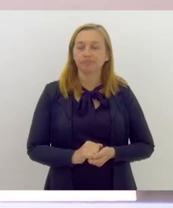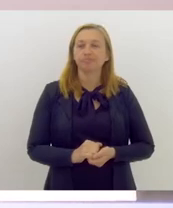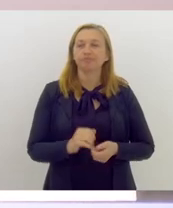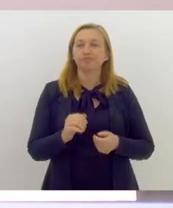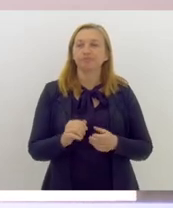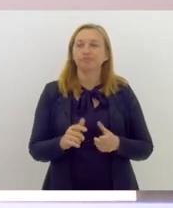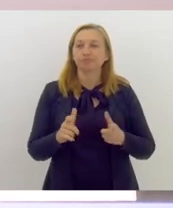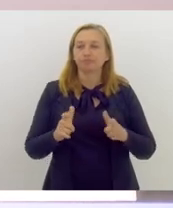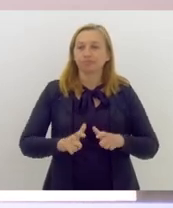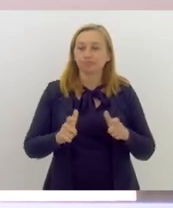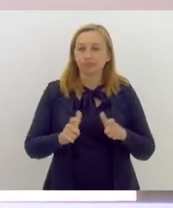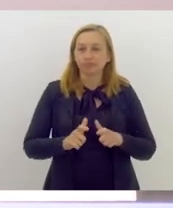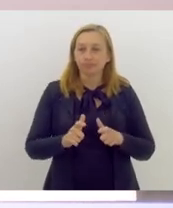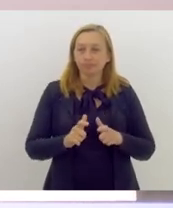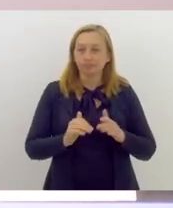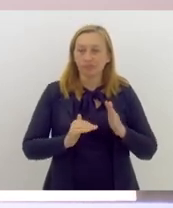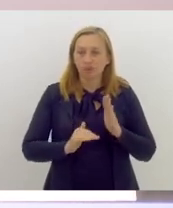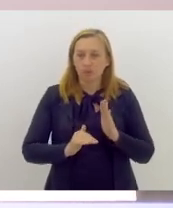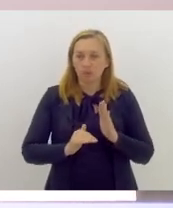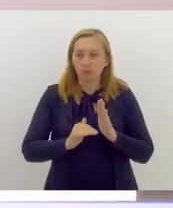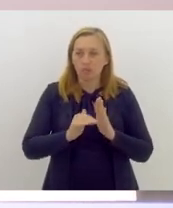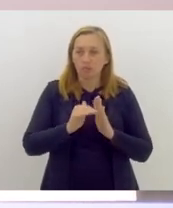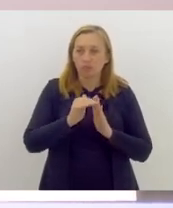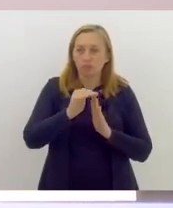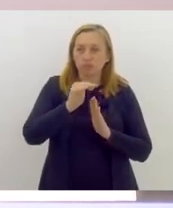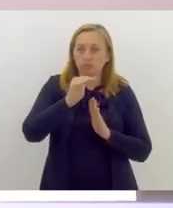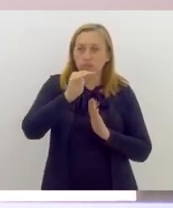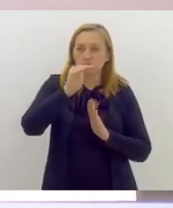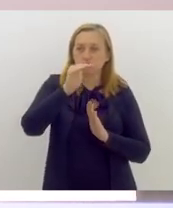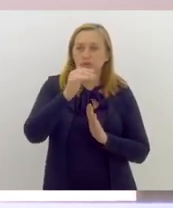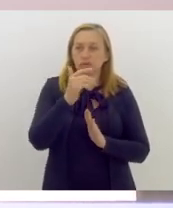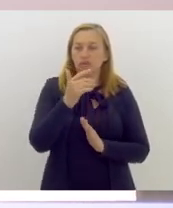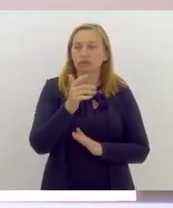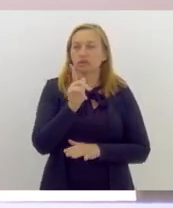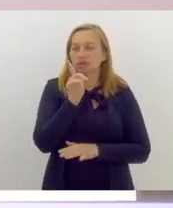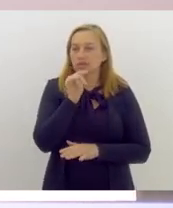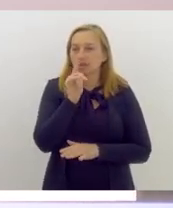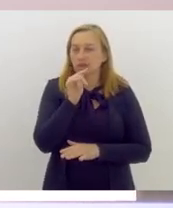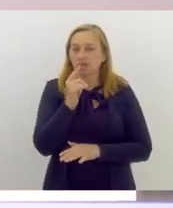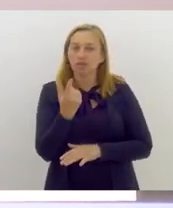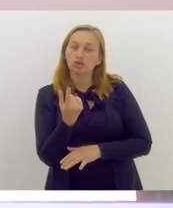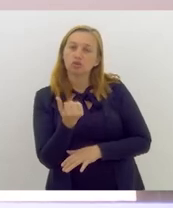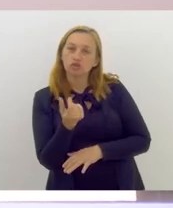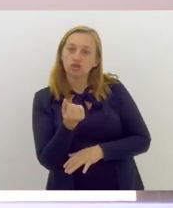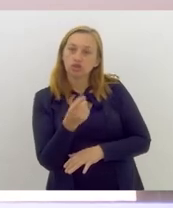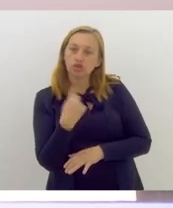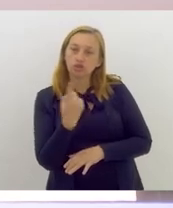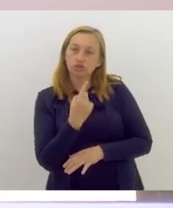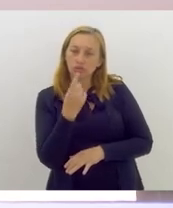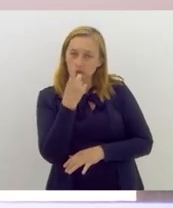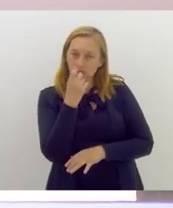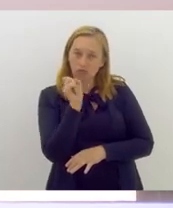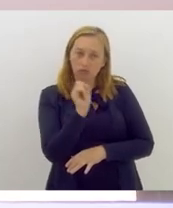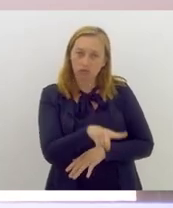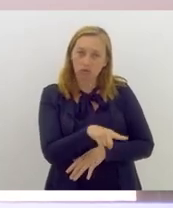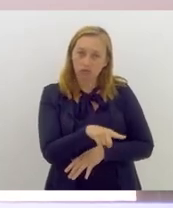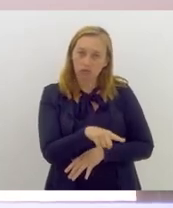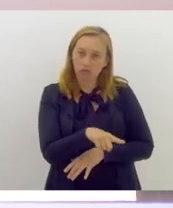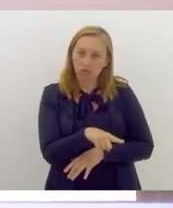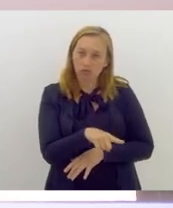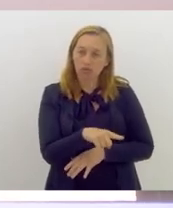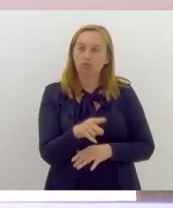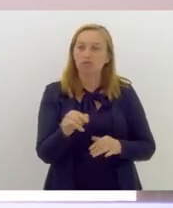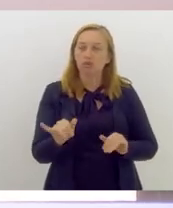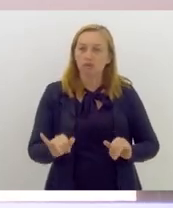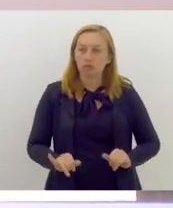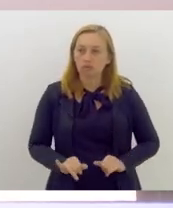os reservatórios estão em níveis mais altos nos últimos 10 anos ou seja o nosso dinheiro jogado no lixo encarecendo as nossas contas de energia e castigando mais uma vez